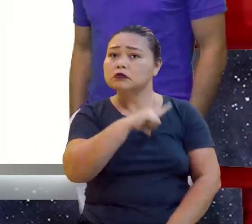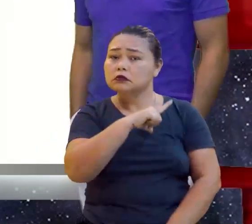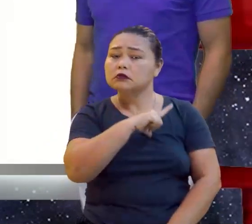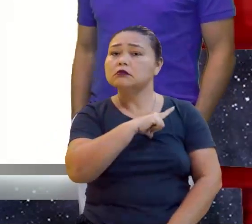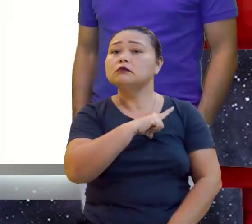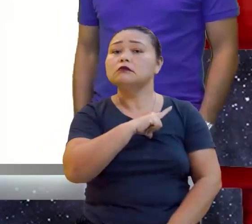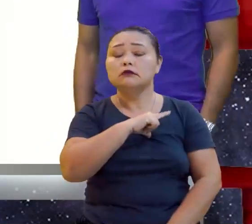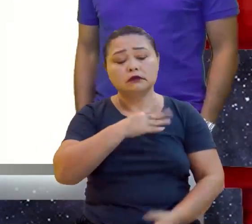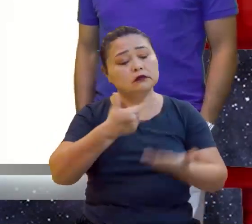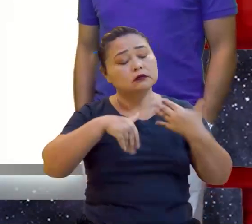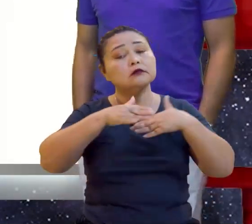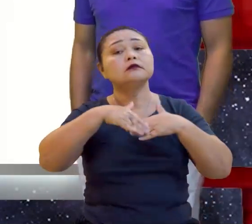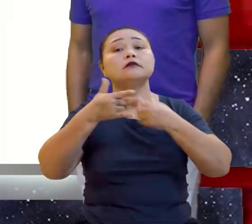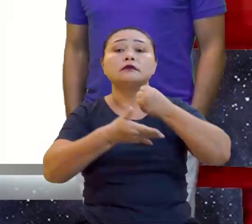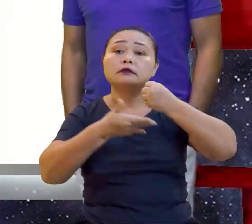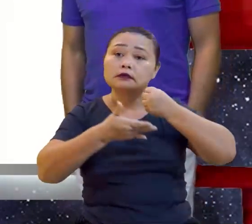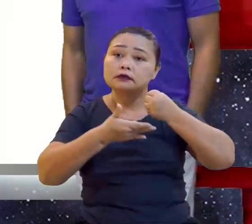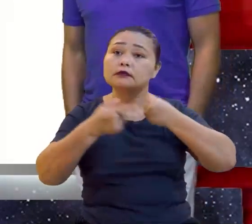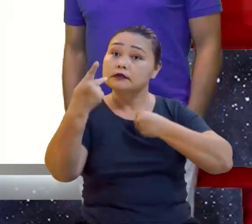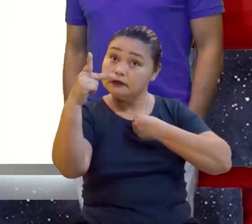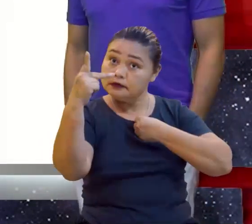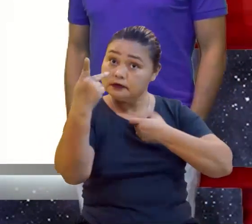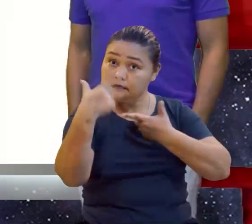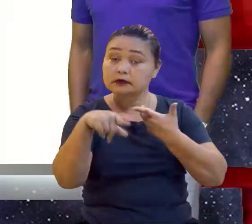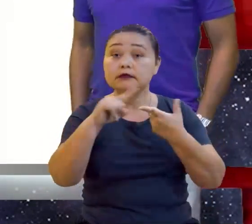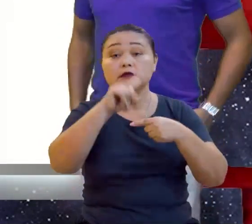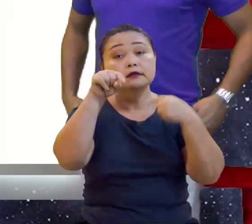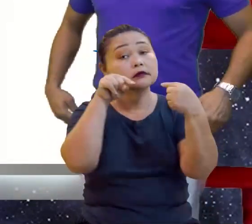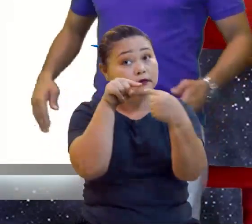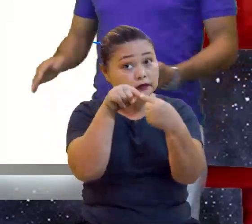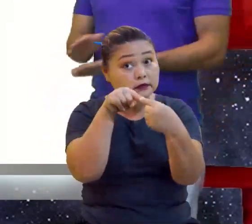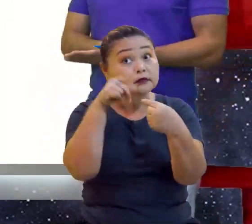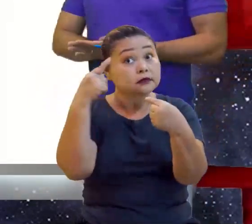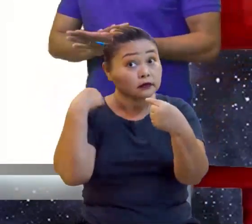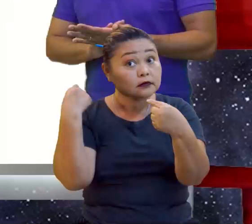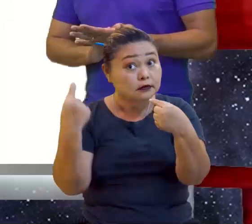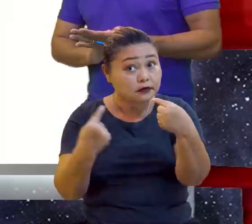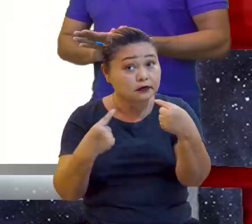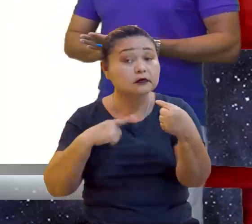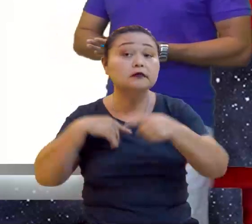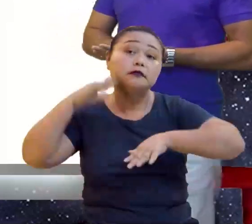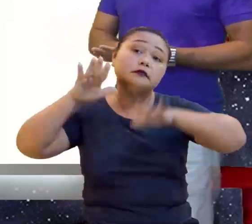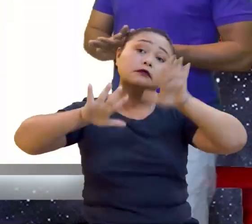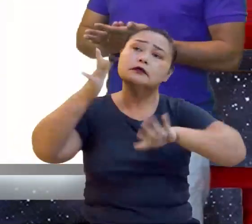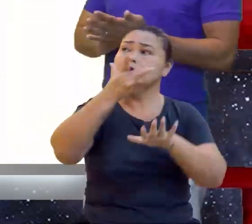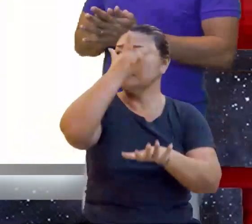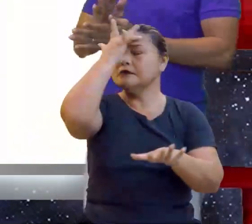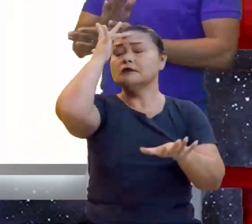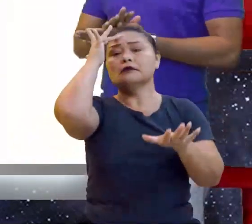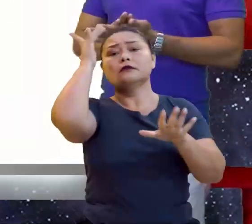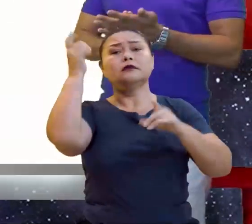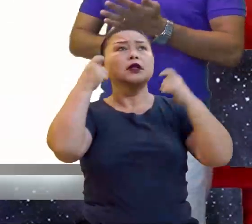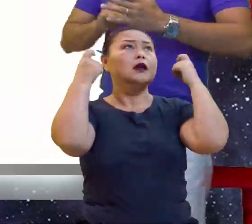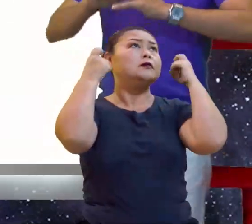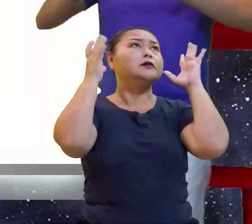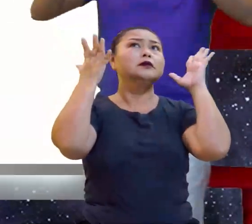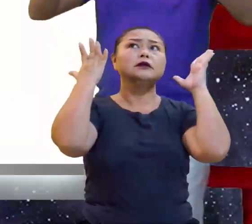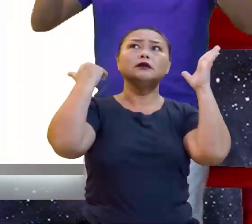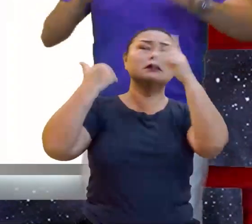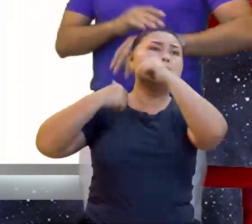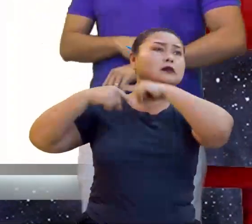matemática básica com vocês, tá? Esse é o nosso objetivo, porque às vezes a pessoa se preocupa tanto com coisas lá tão...